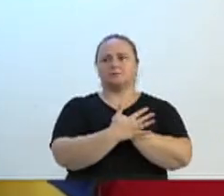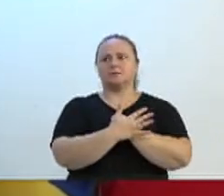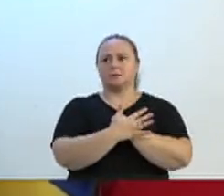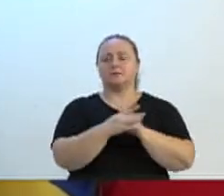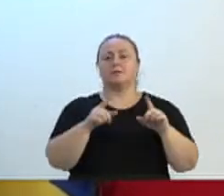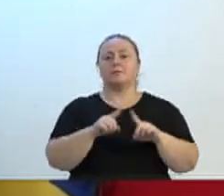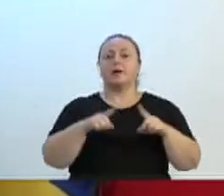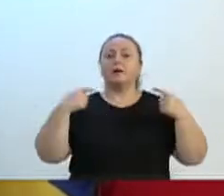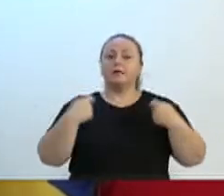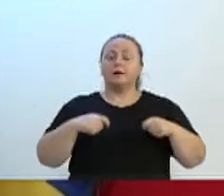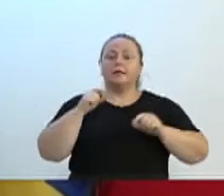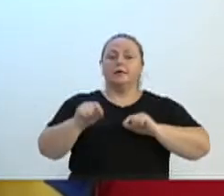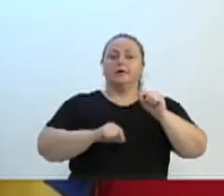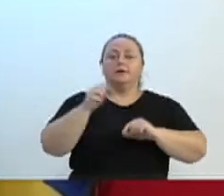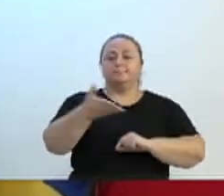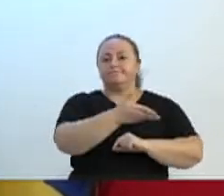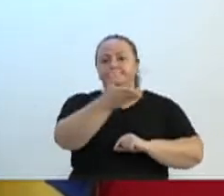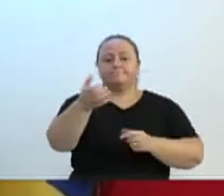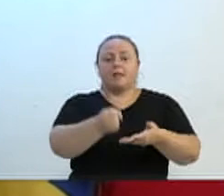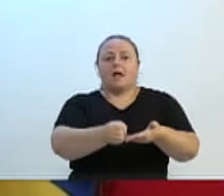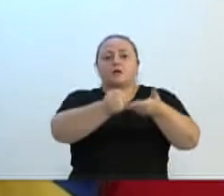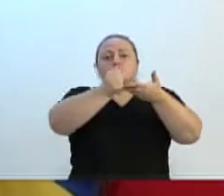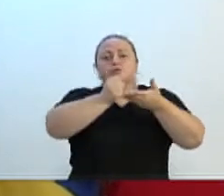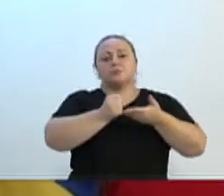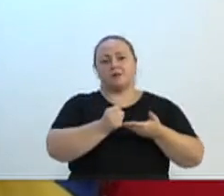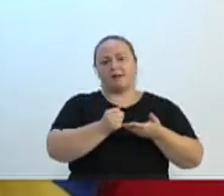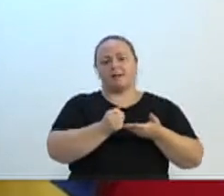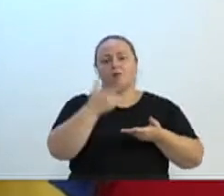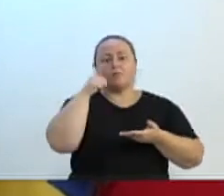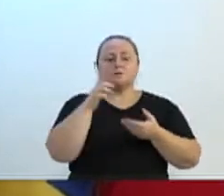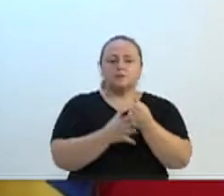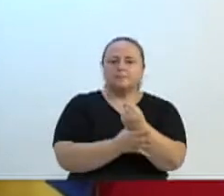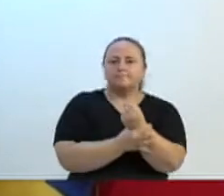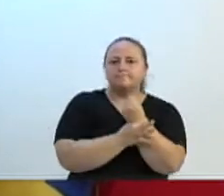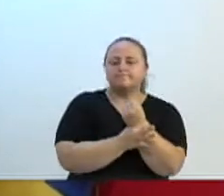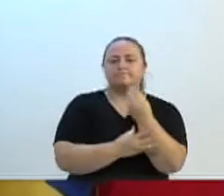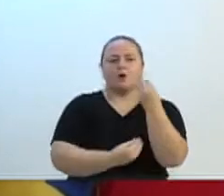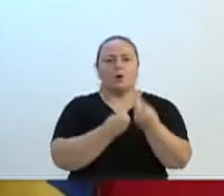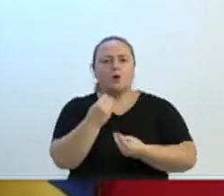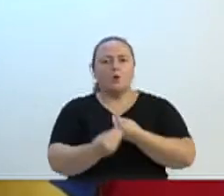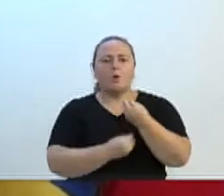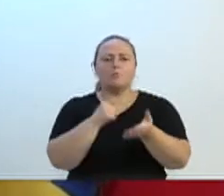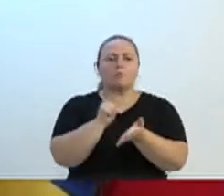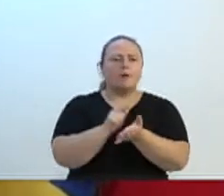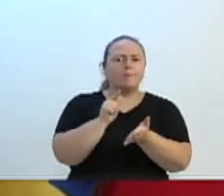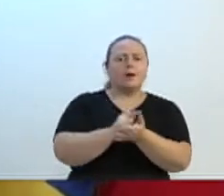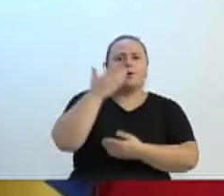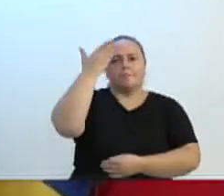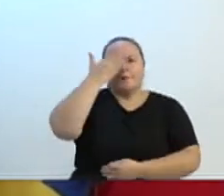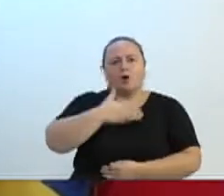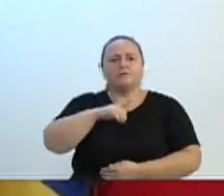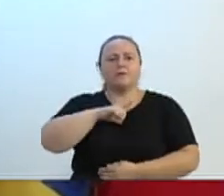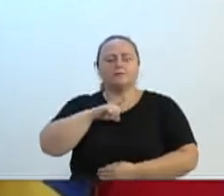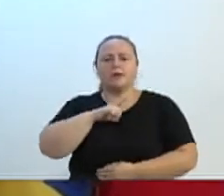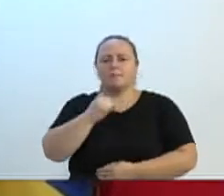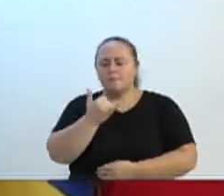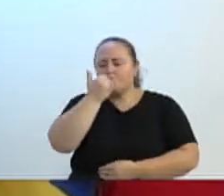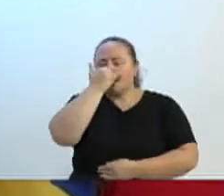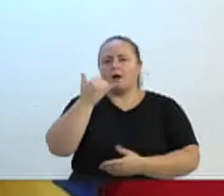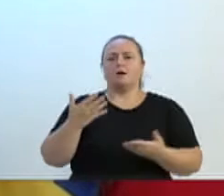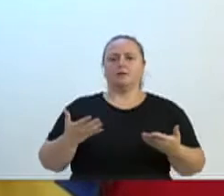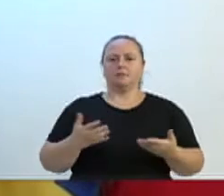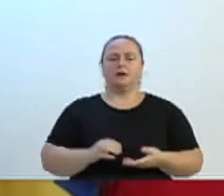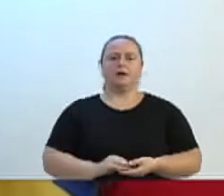da ajuda de vocês para a garantia da CAT desses trabalhadores e trabalhadoras. Protocolo único com